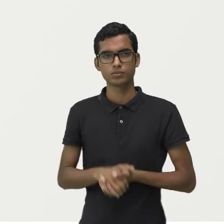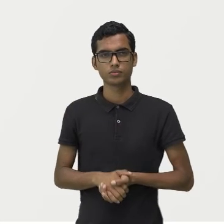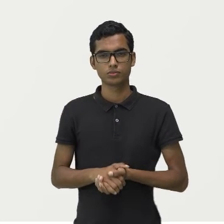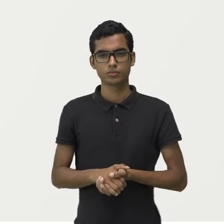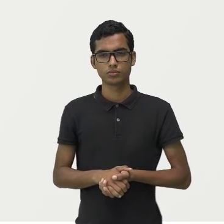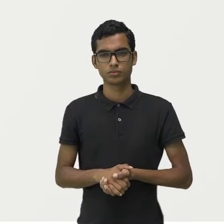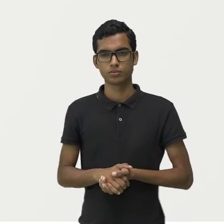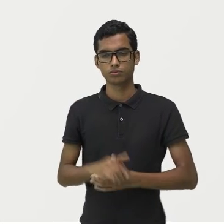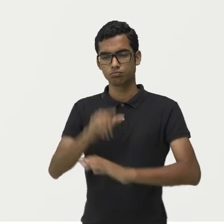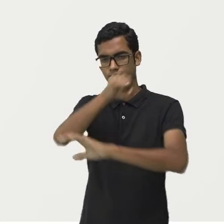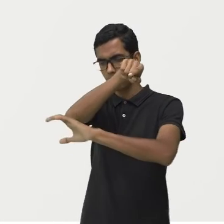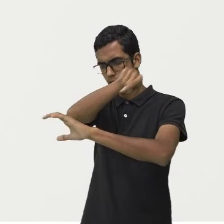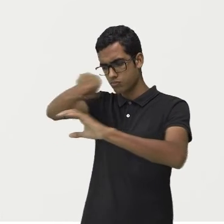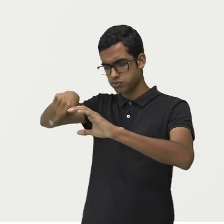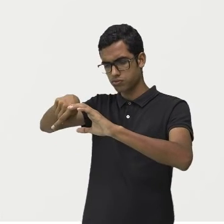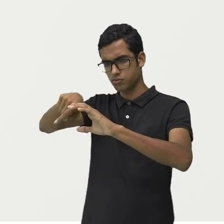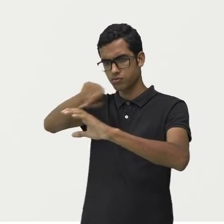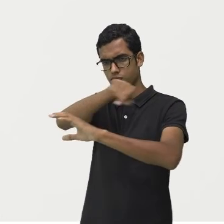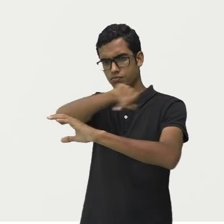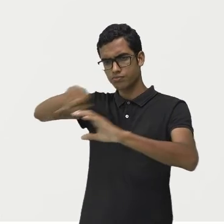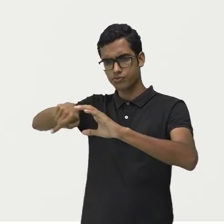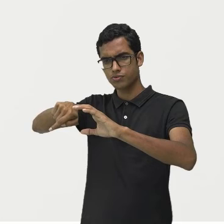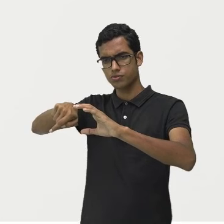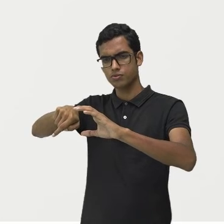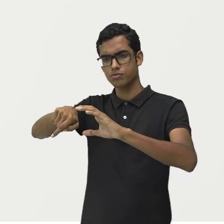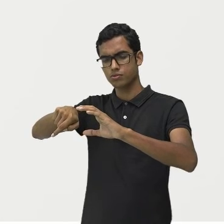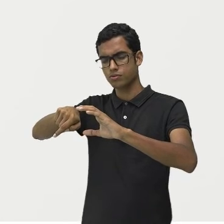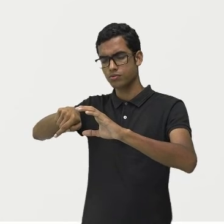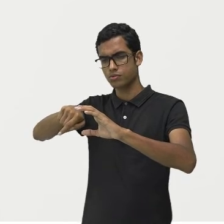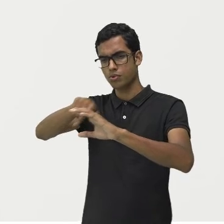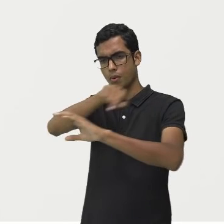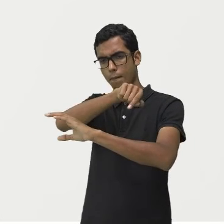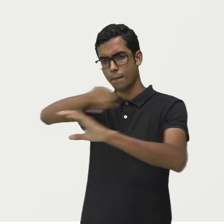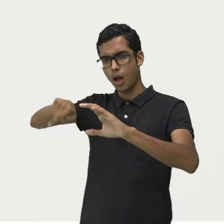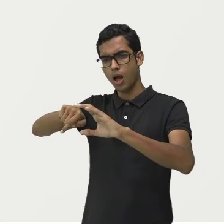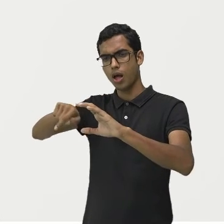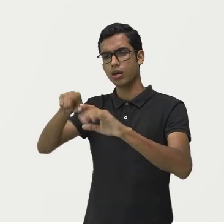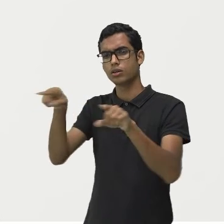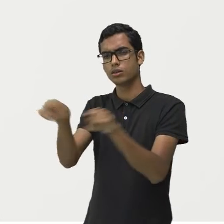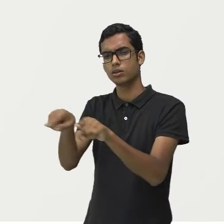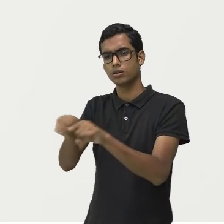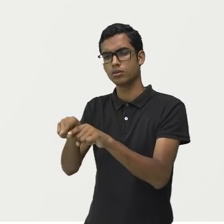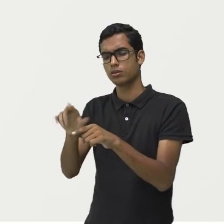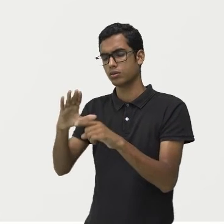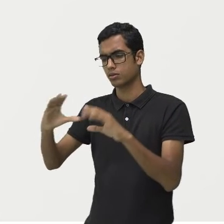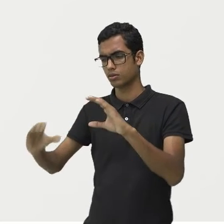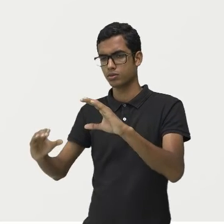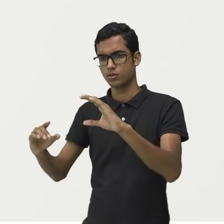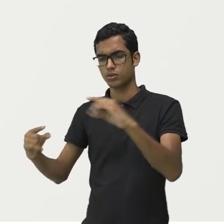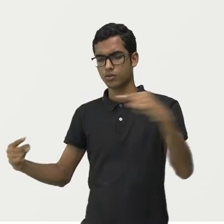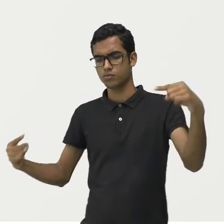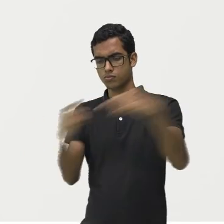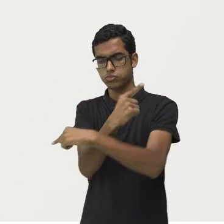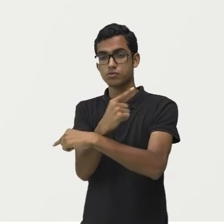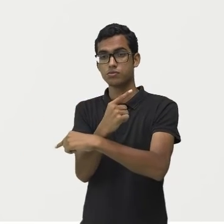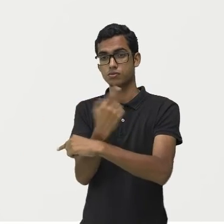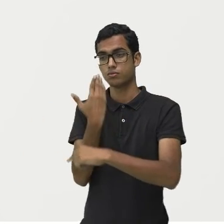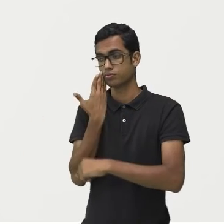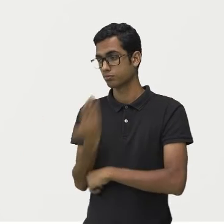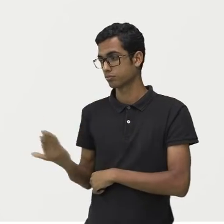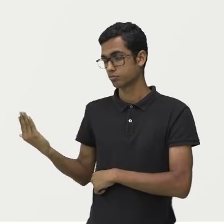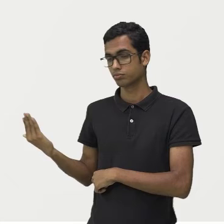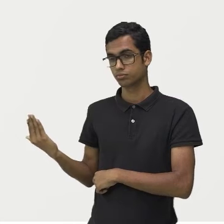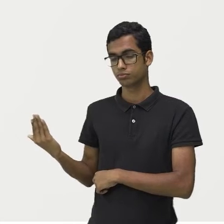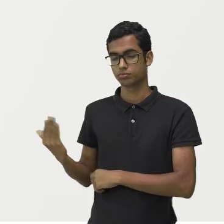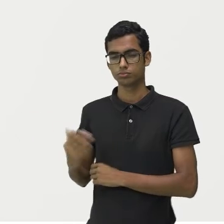por aqui, ele incidiu para lá, para a direita, e ele refletiu em cima dele mesmo, ou seja, ele voltou pelo mesmo caminho quando ele bateu